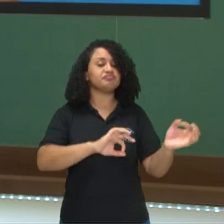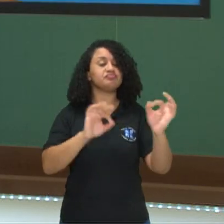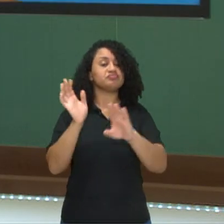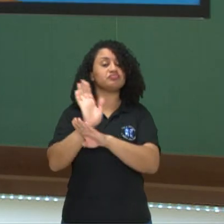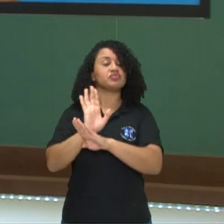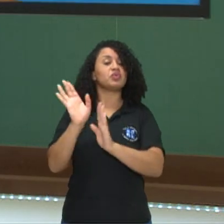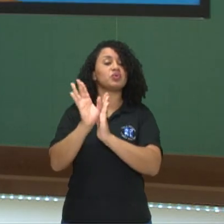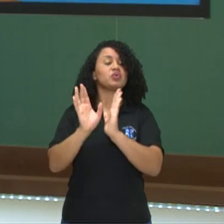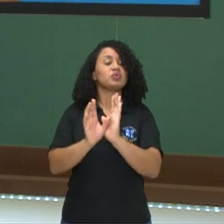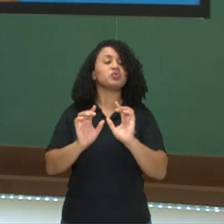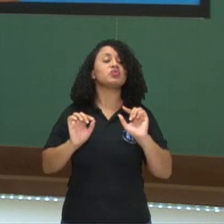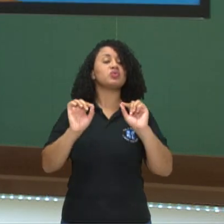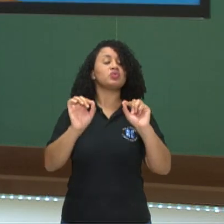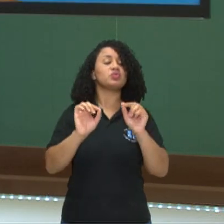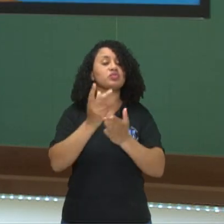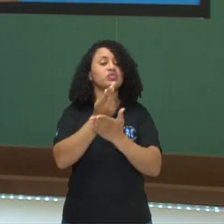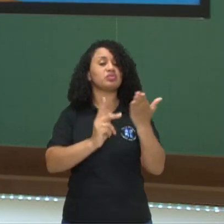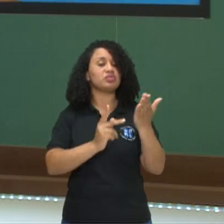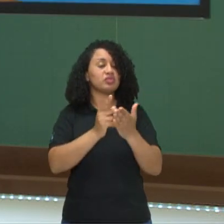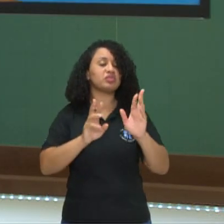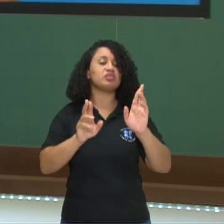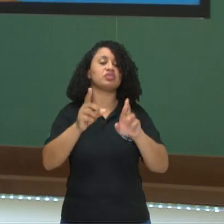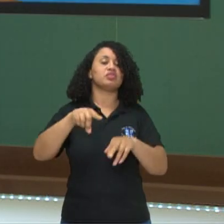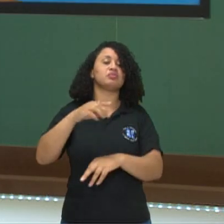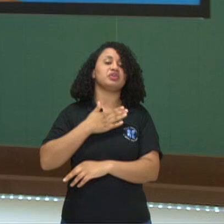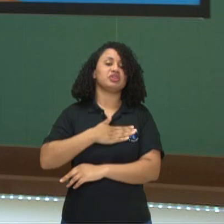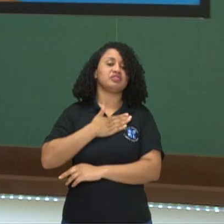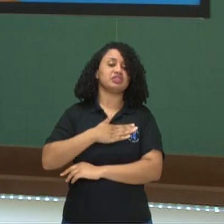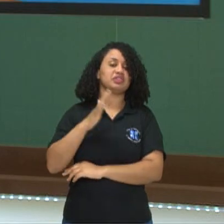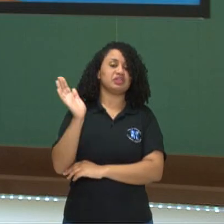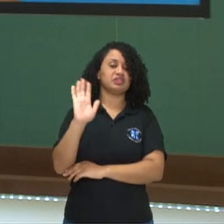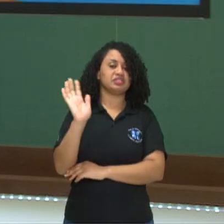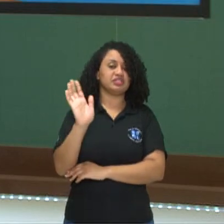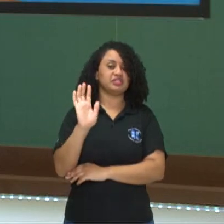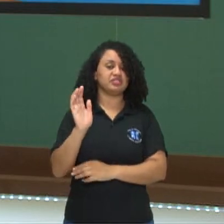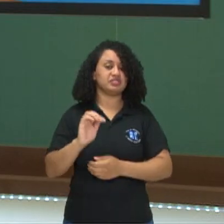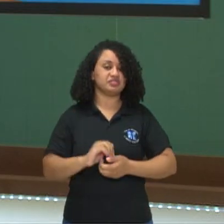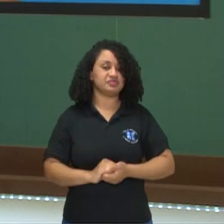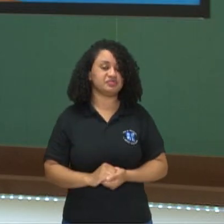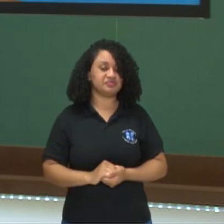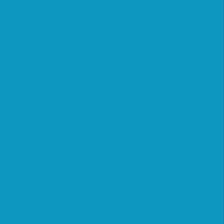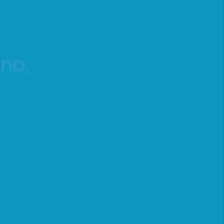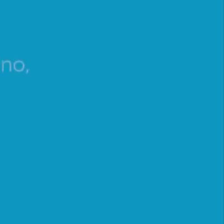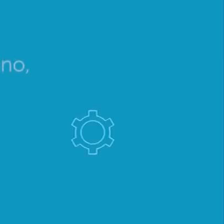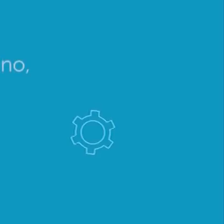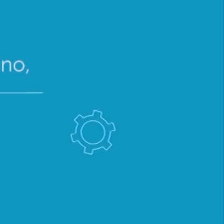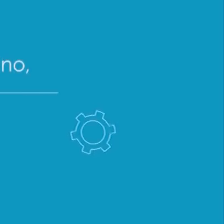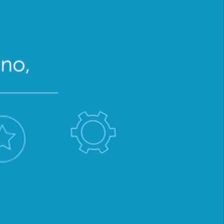vídeo nós falamos sobre o poema. Eu espero que vocês tenham gostado. Até a próxima!